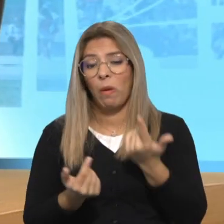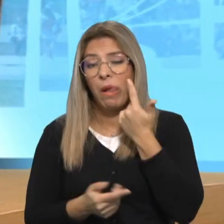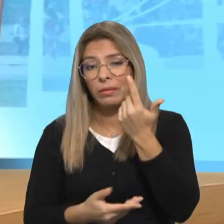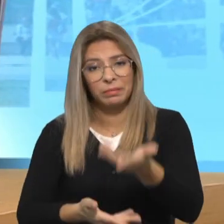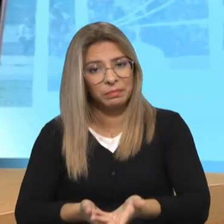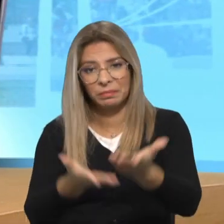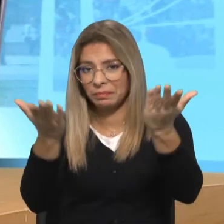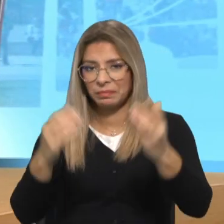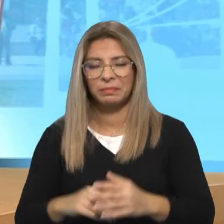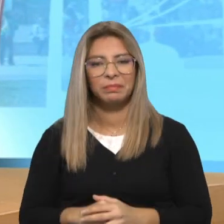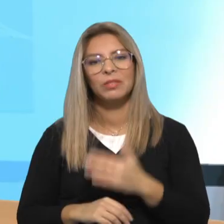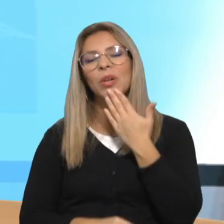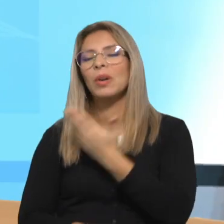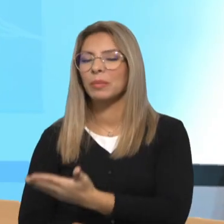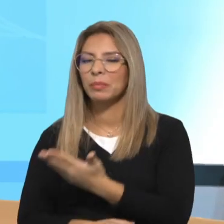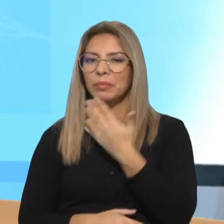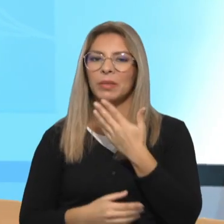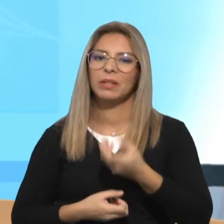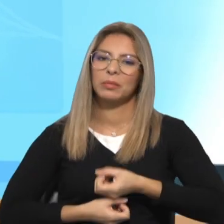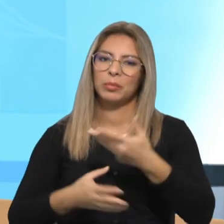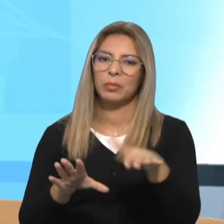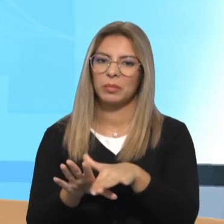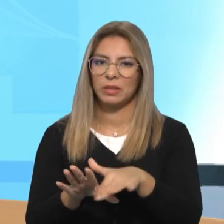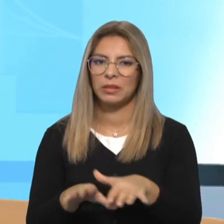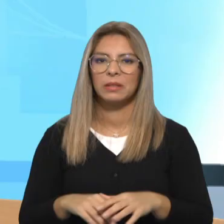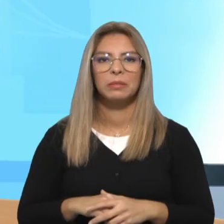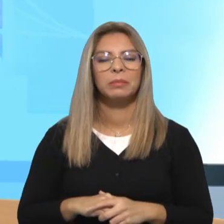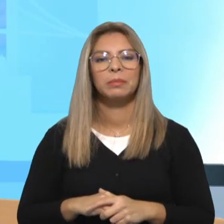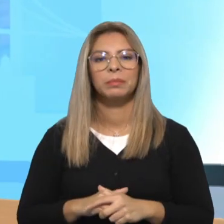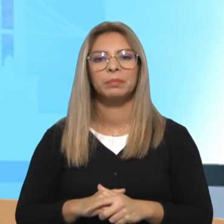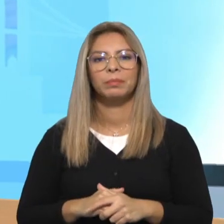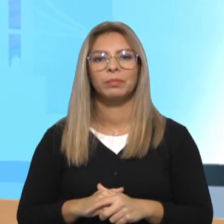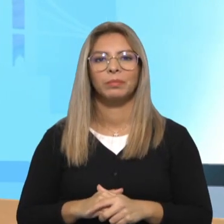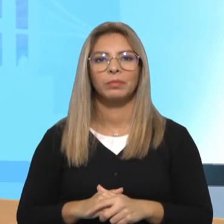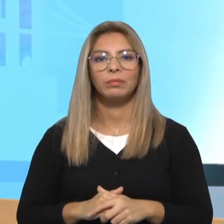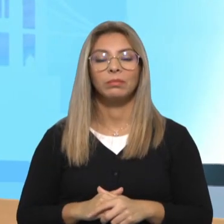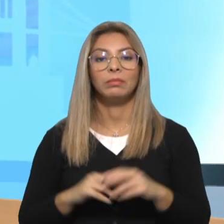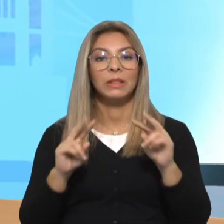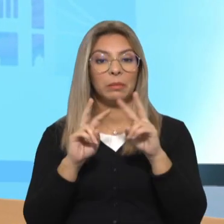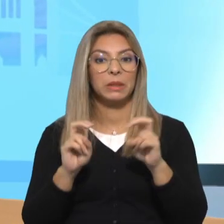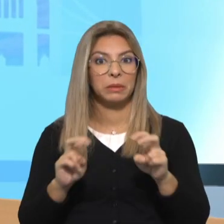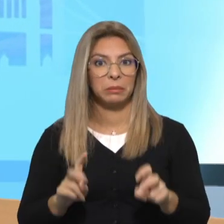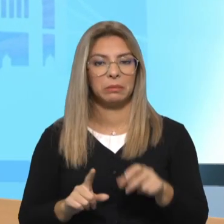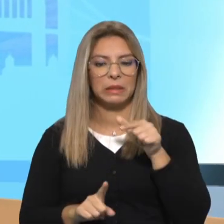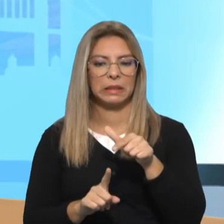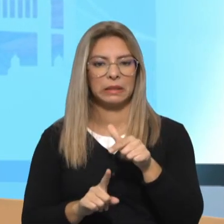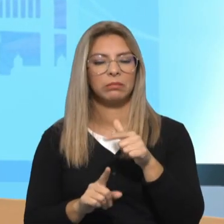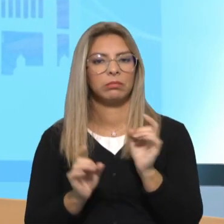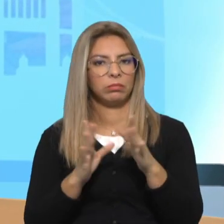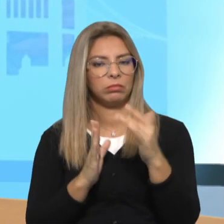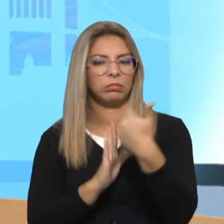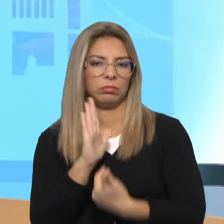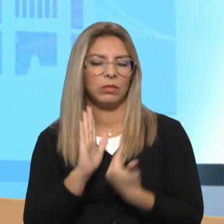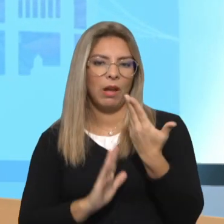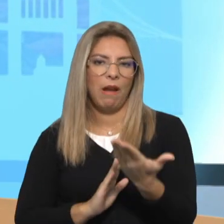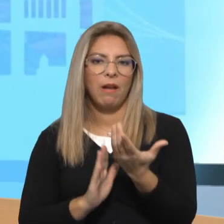Muito obrigado pela sua partilha aqui neste programa. E são estes temas que vamos também continuar a